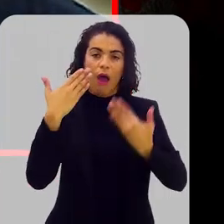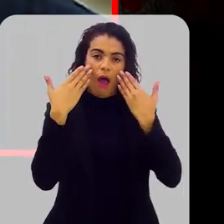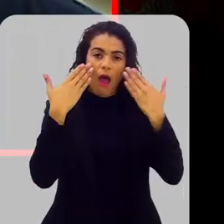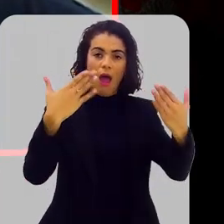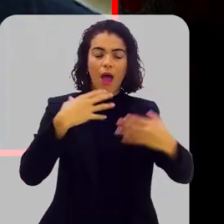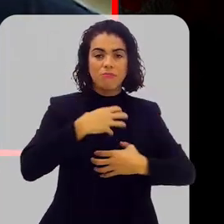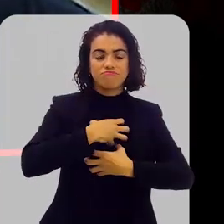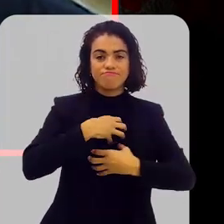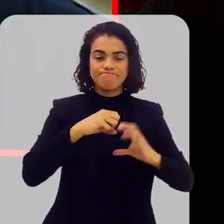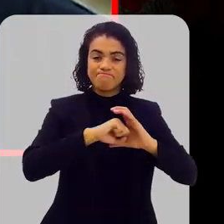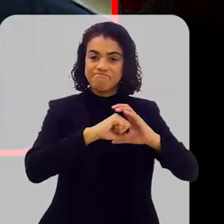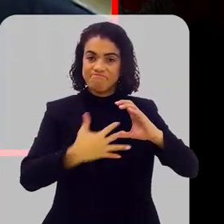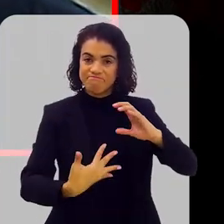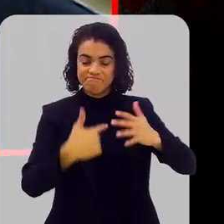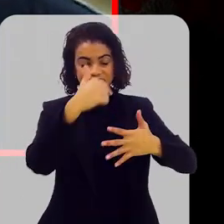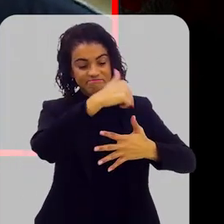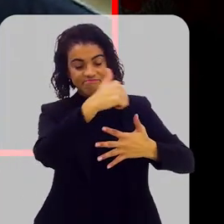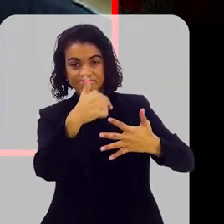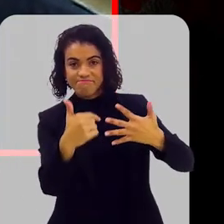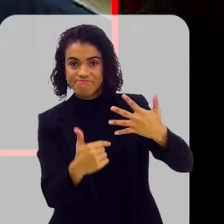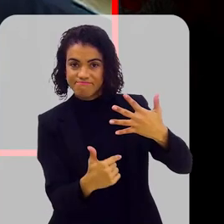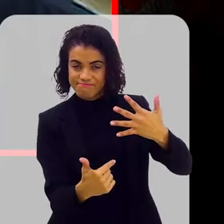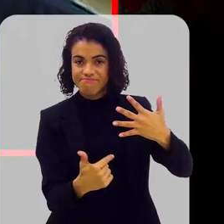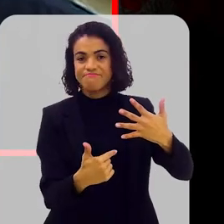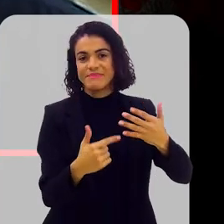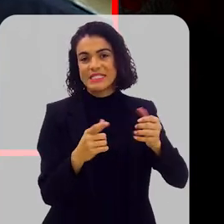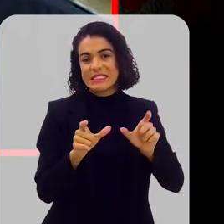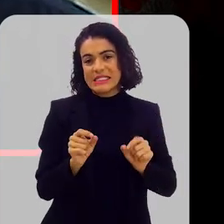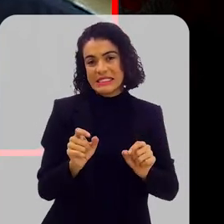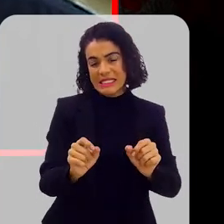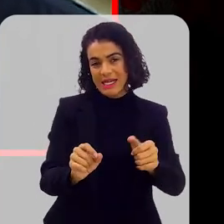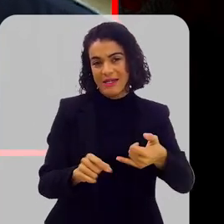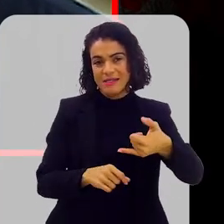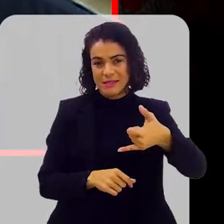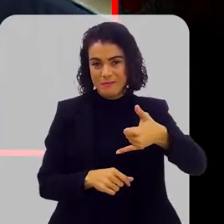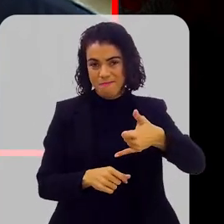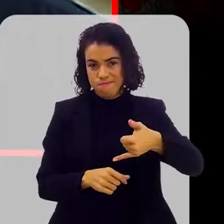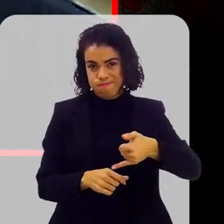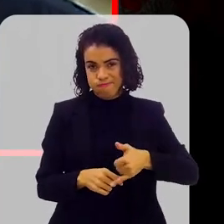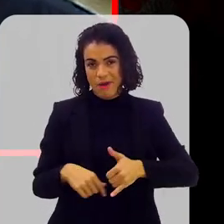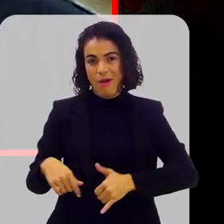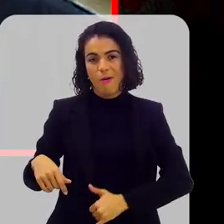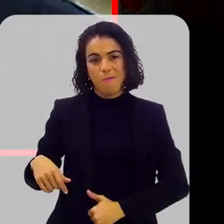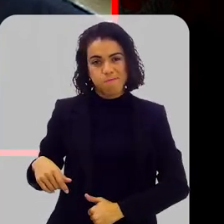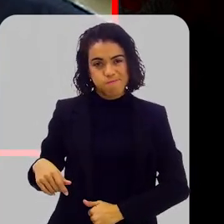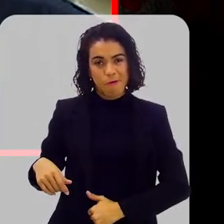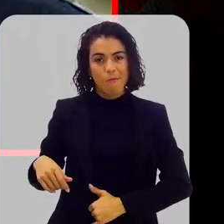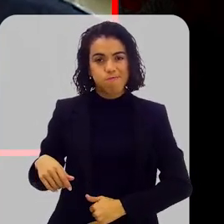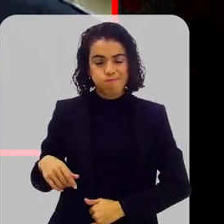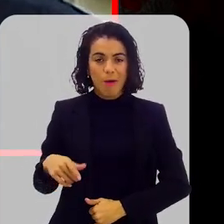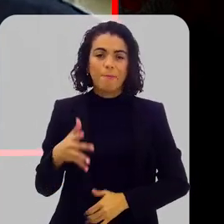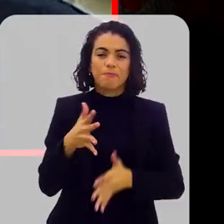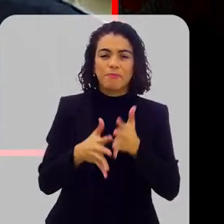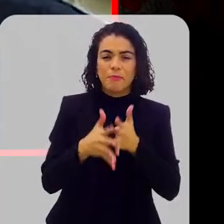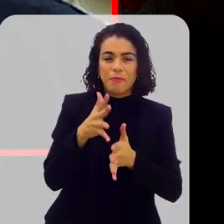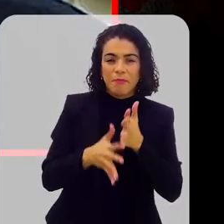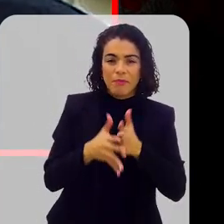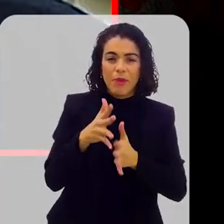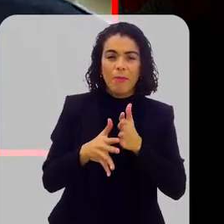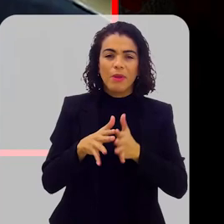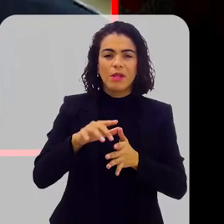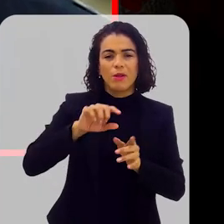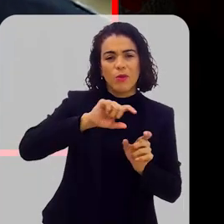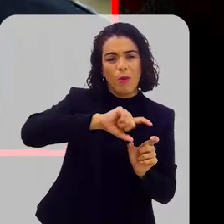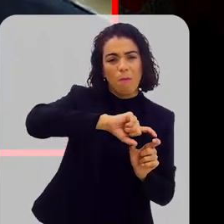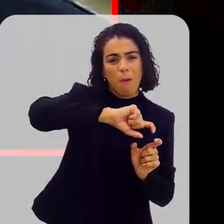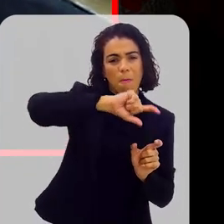apresenta um sintoma que dá como suspeita do diagnóstico de câncer colorretal. A gente tem como sintomas possíveis uma alteração do trânsito